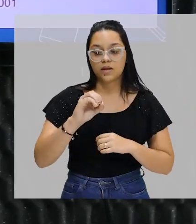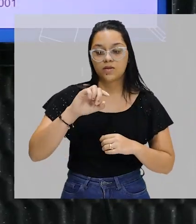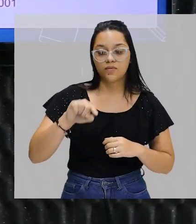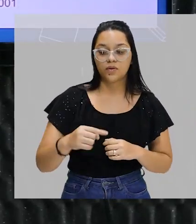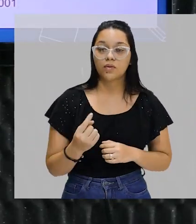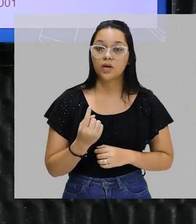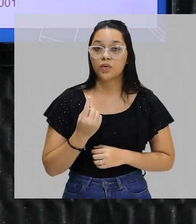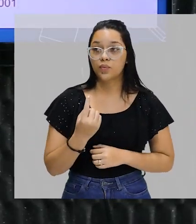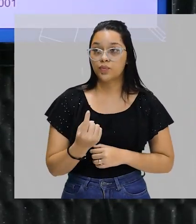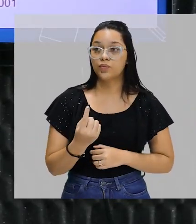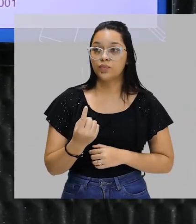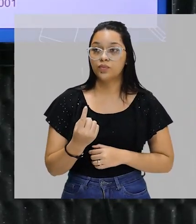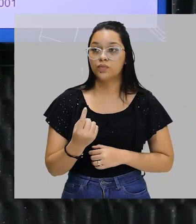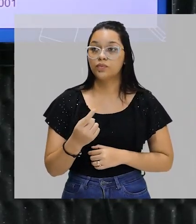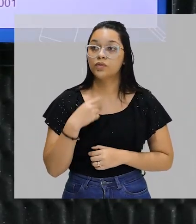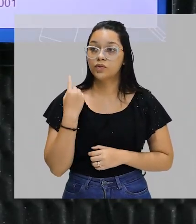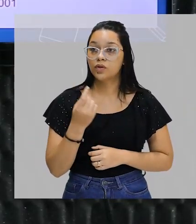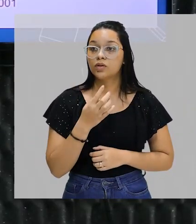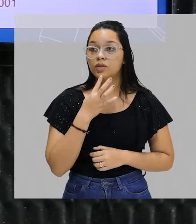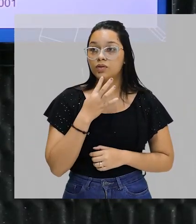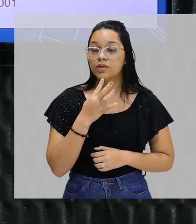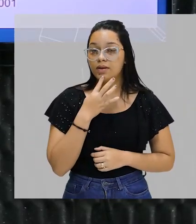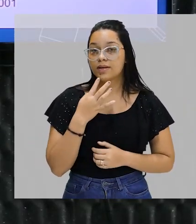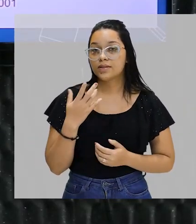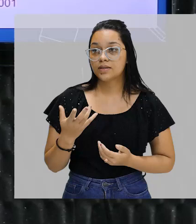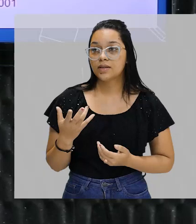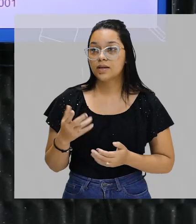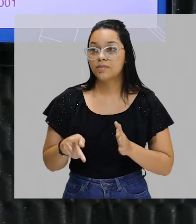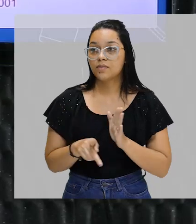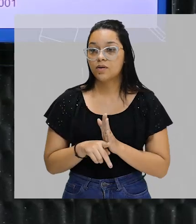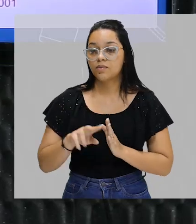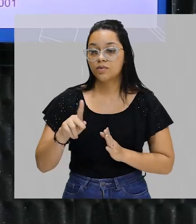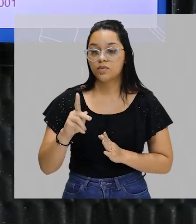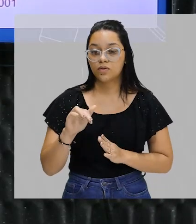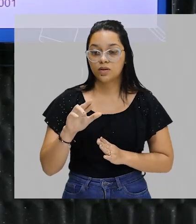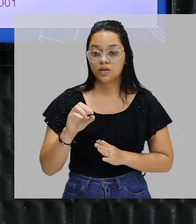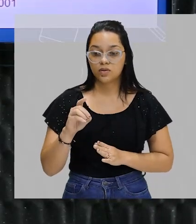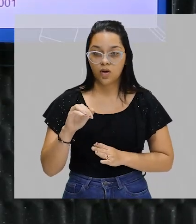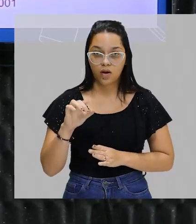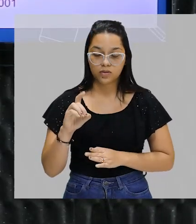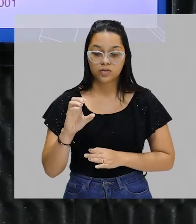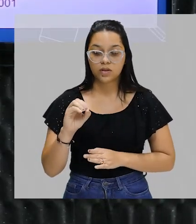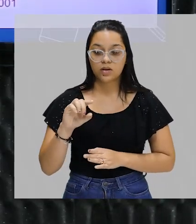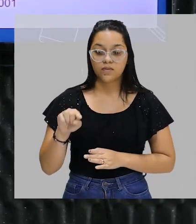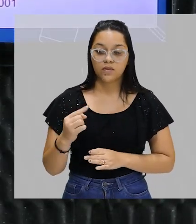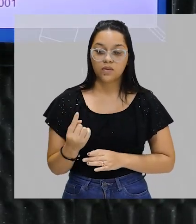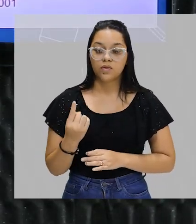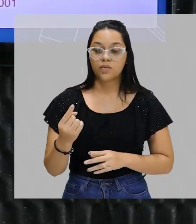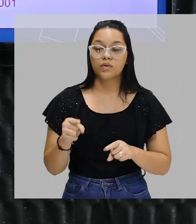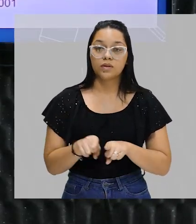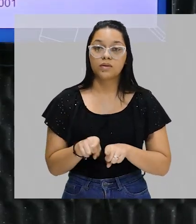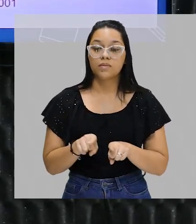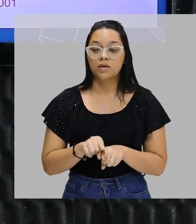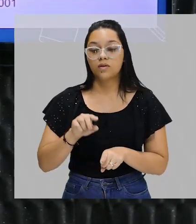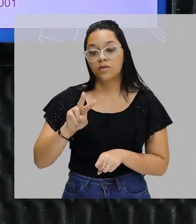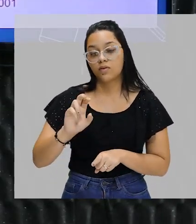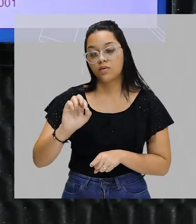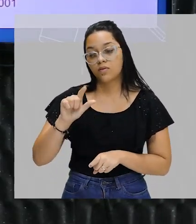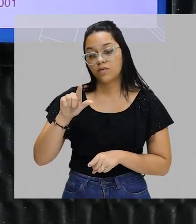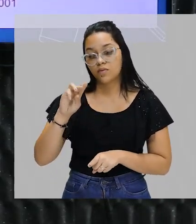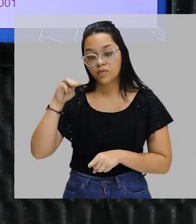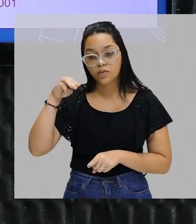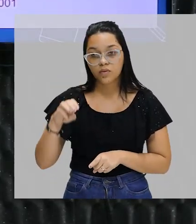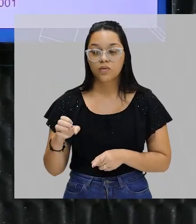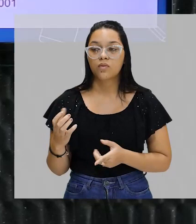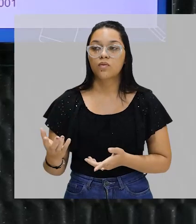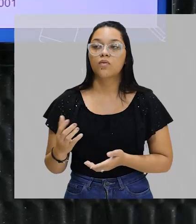0,1, tá certo? A gente conhece a molaridade do hidróxido, 0,1, e o volume do hidróxido. O